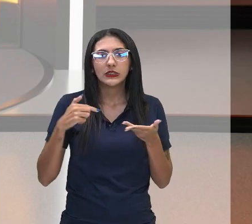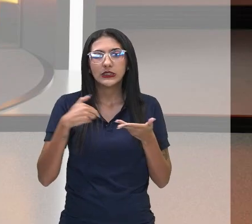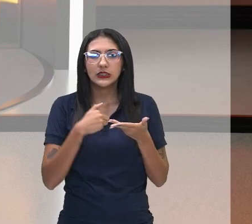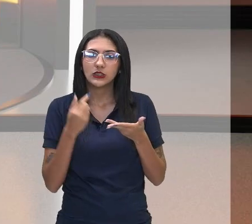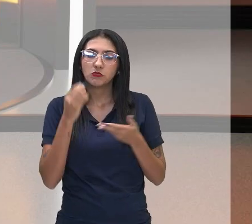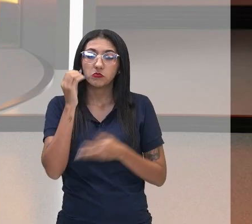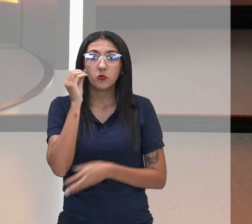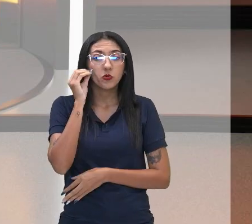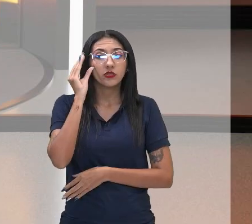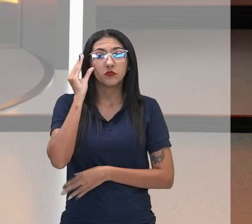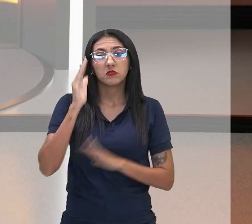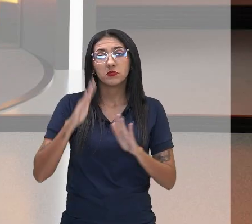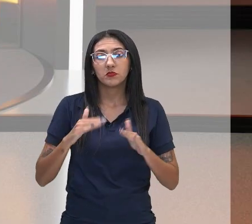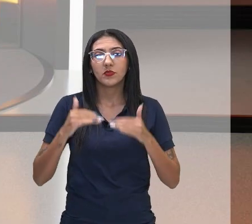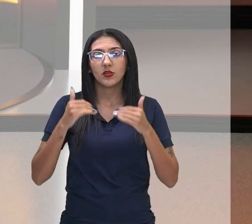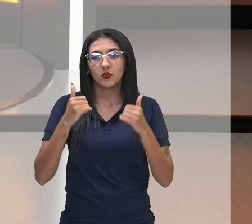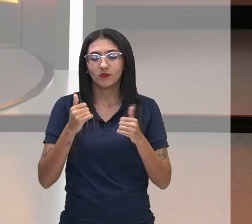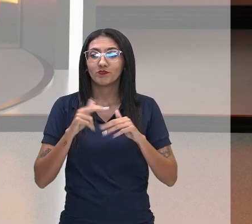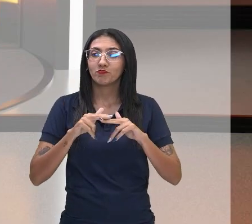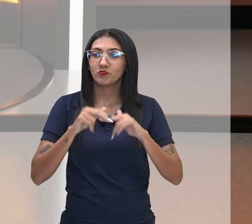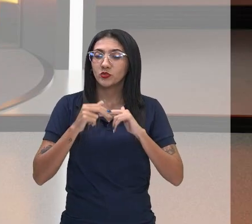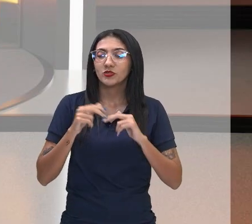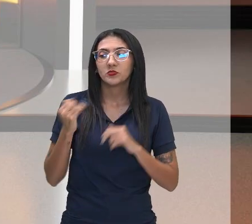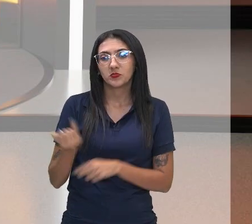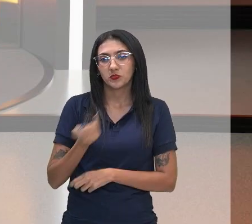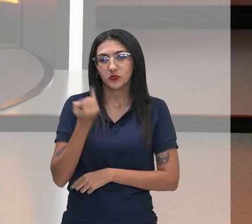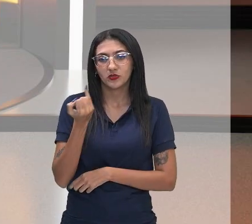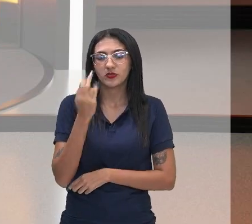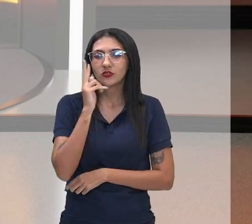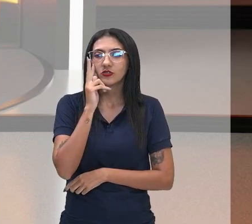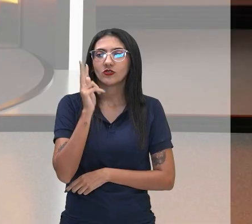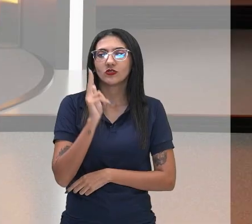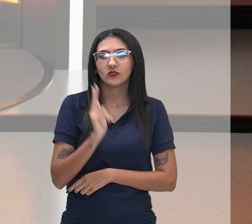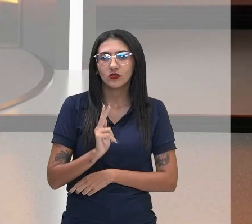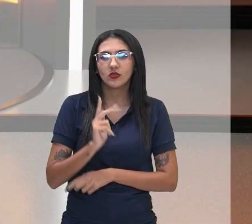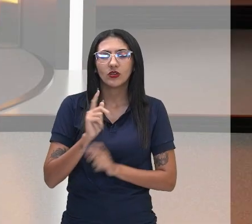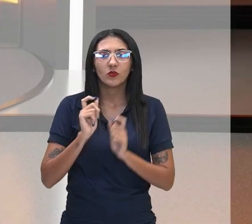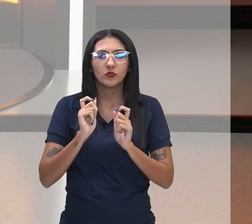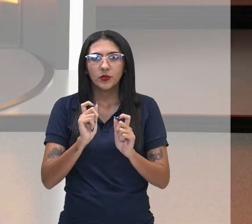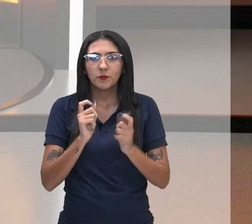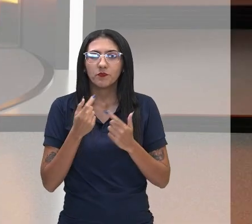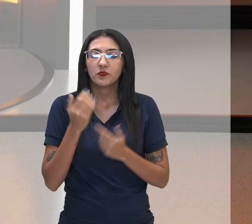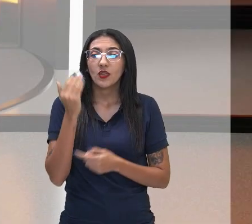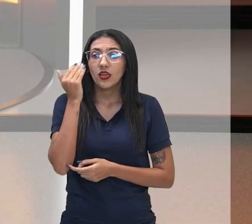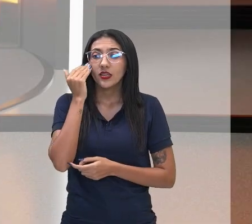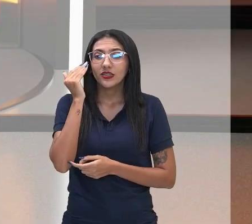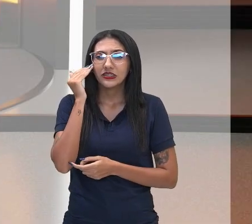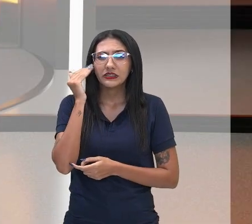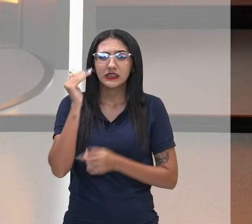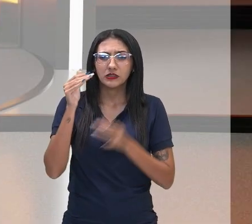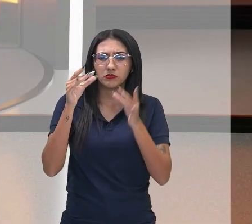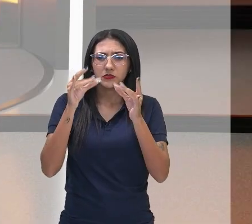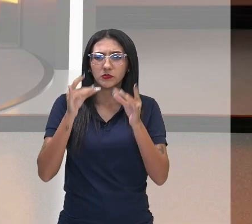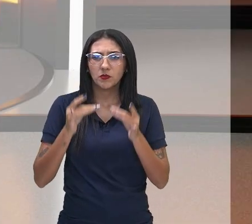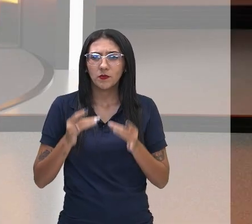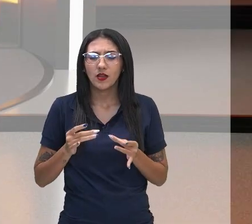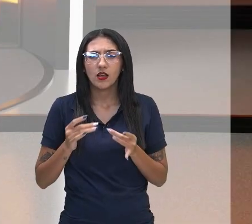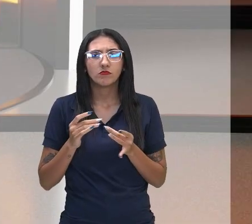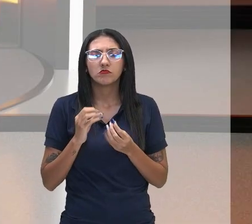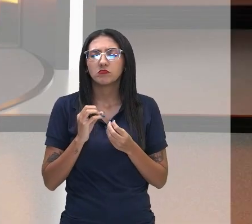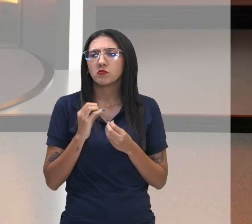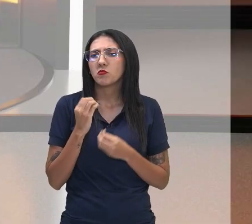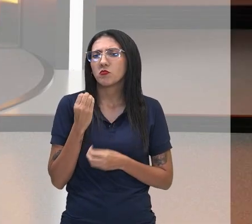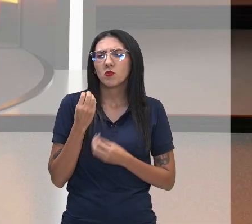a importância da história, ela está justamente na compreensão do seu ao redor,